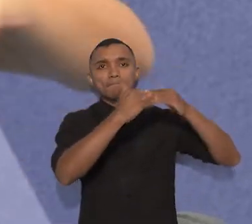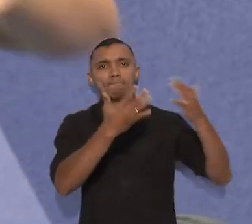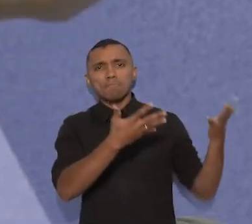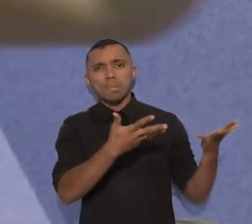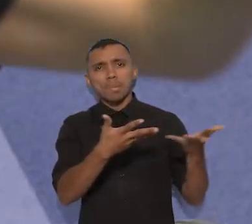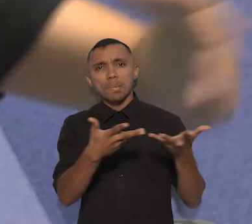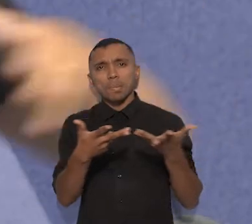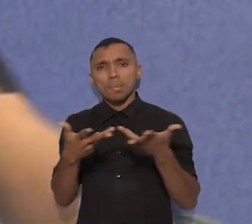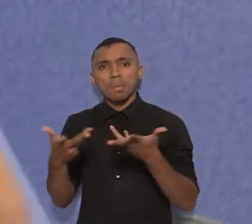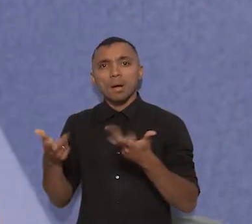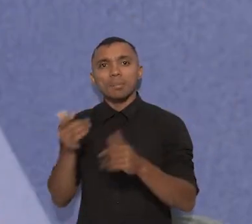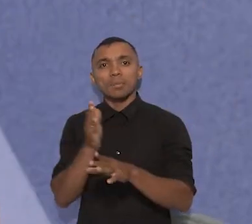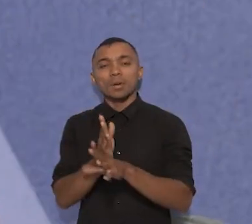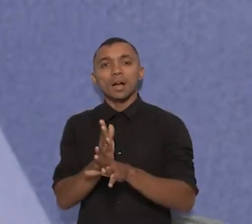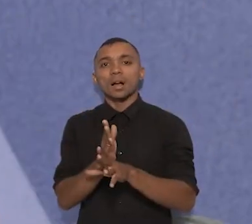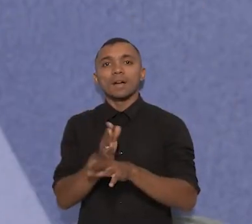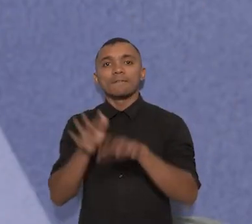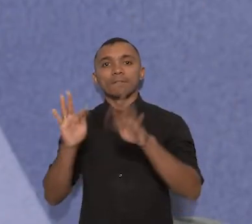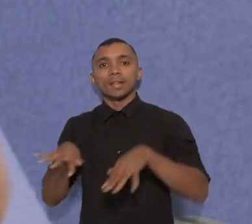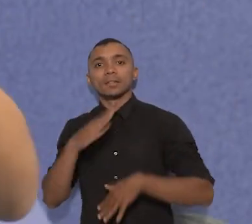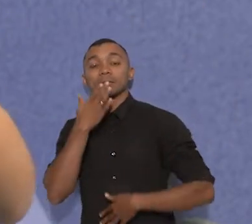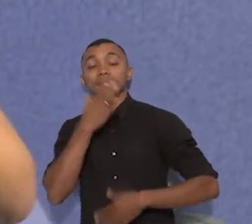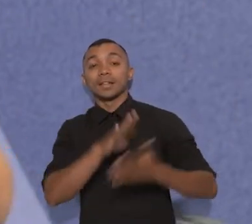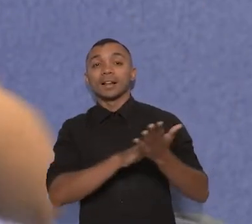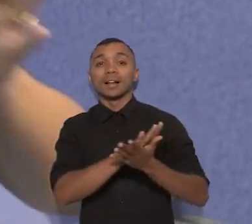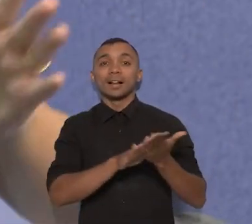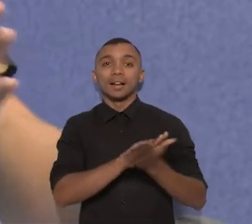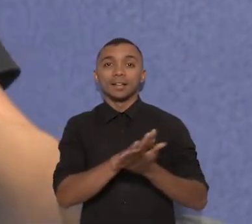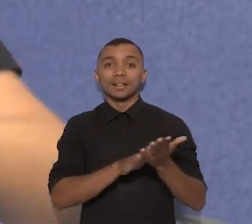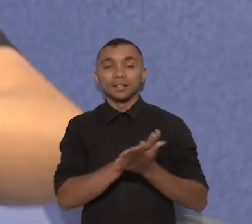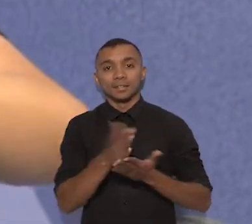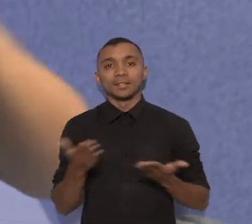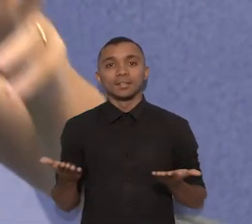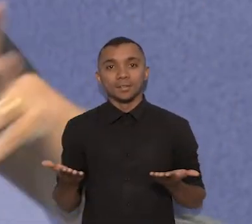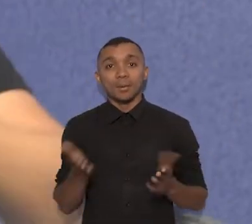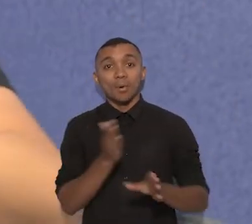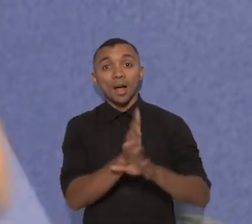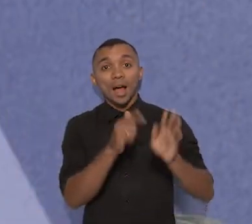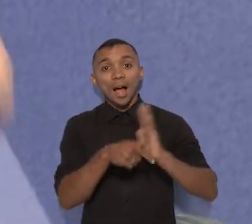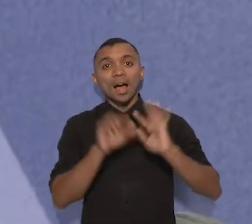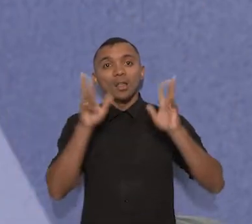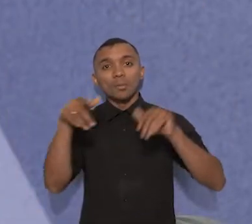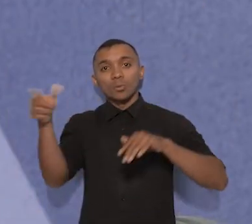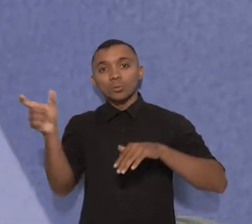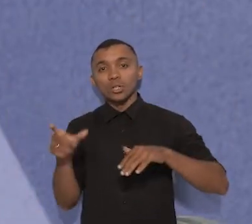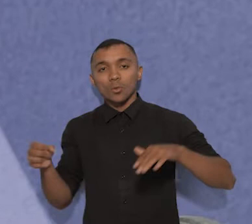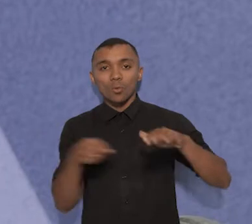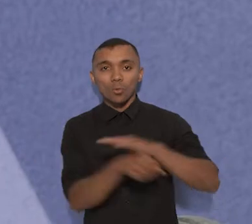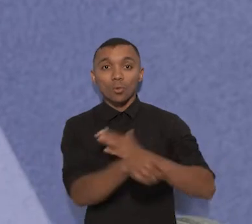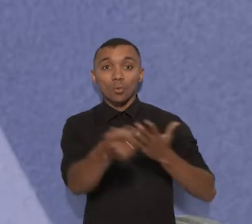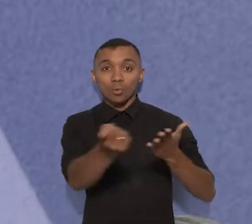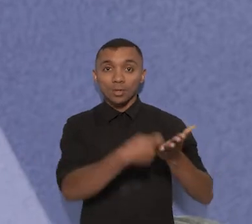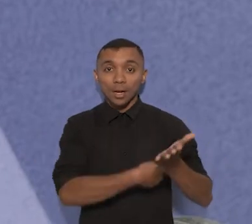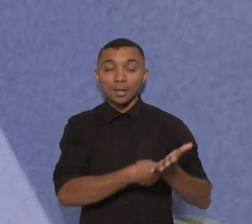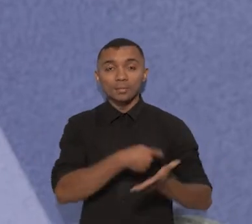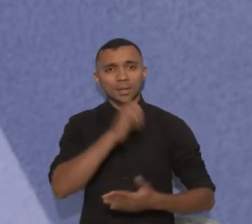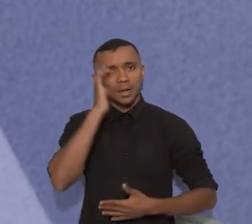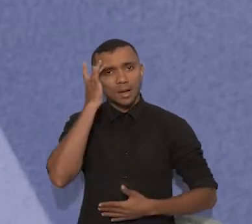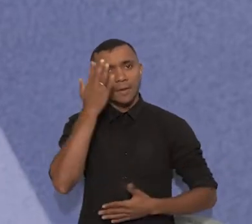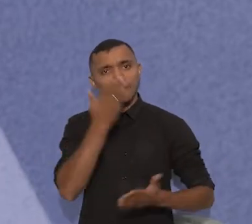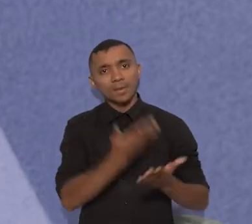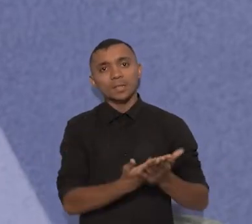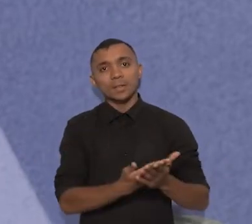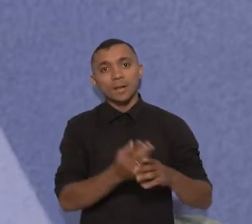a ponto de acabarem com o time. Entendeu? Então, a ponto de acabarem com o time, de contratar todo mundo. Mas, assim, acho que a vitória foi